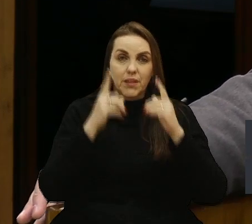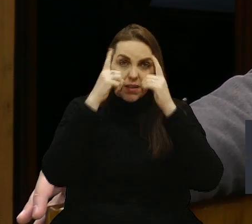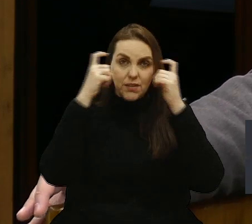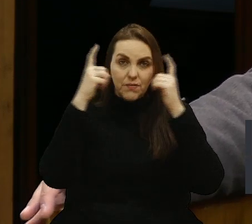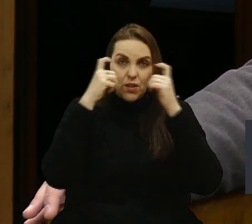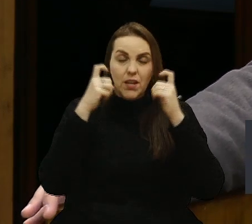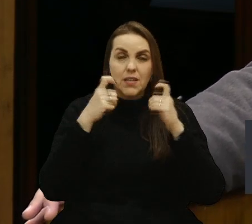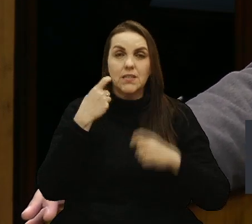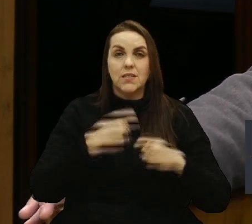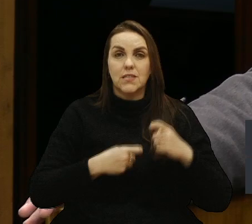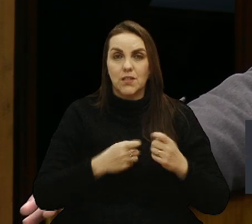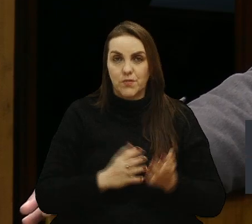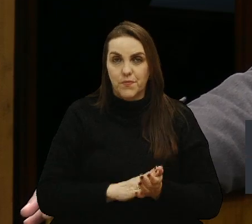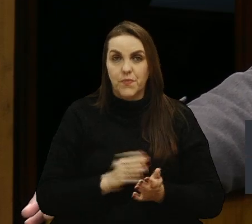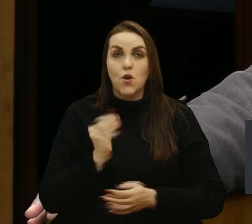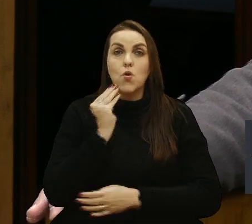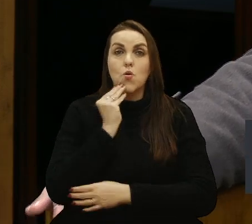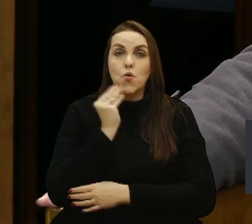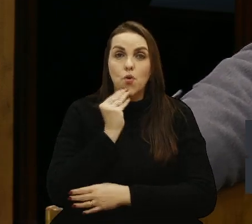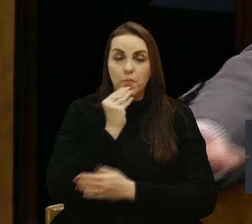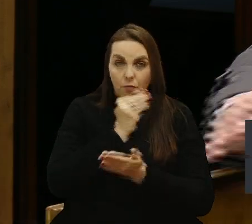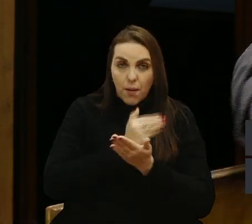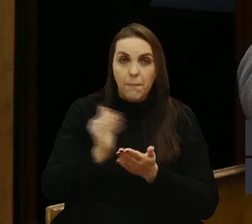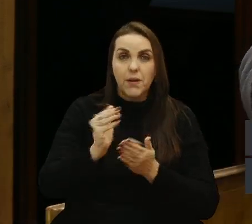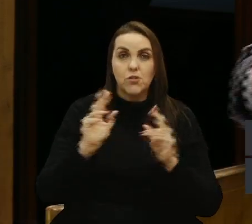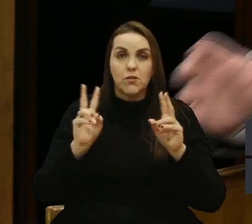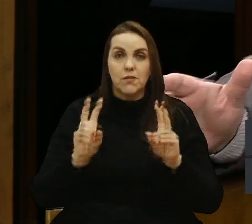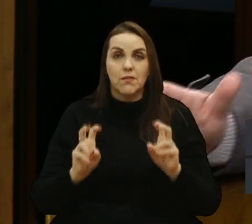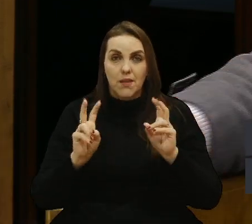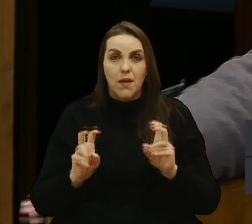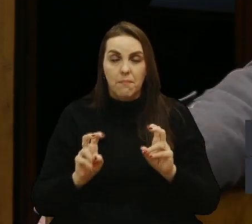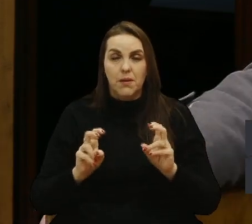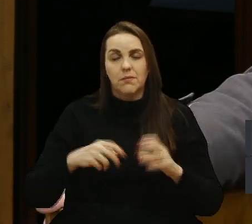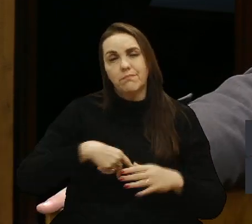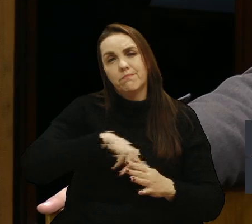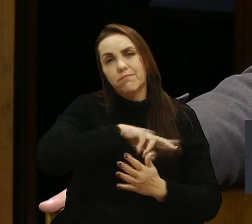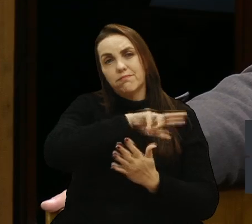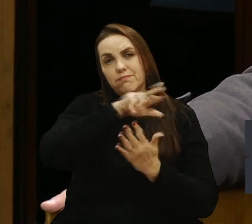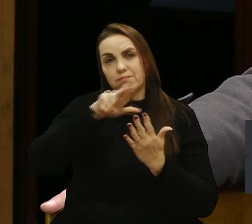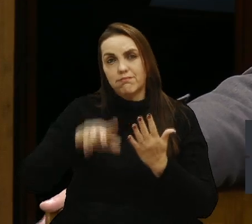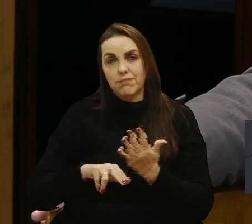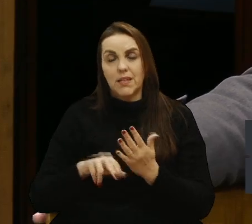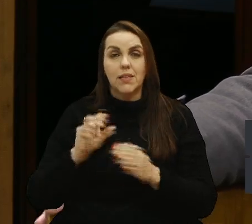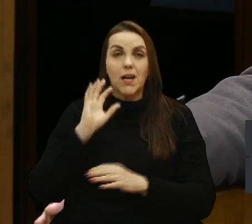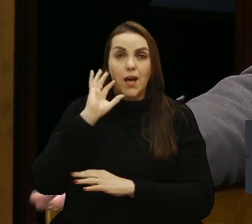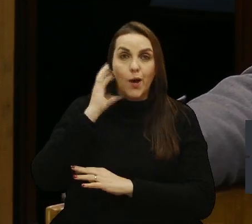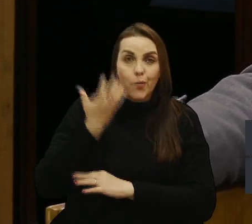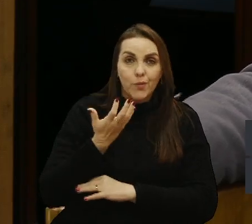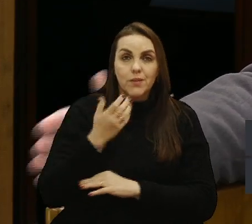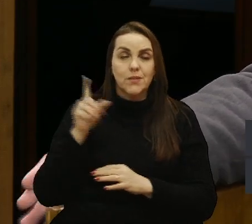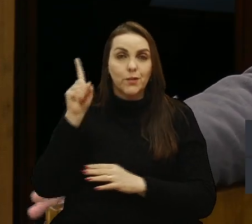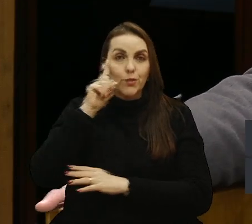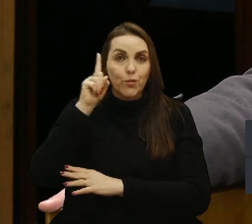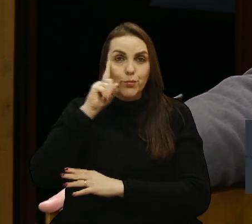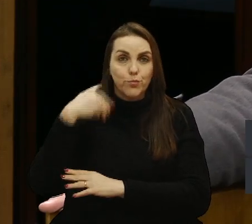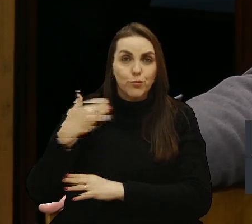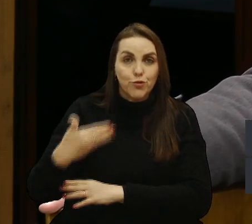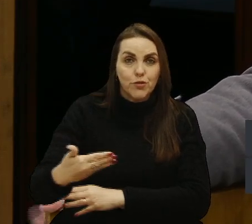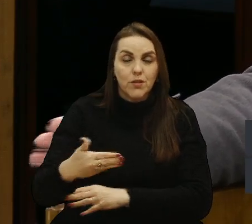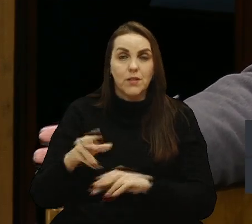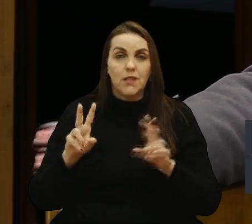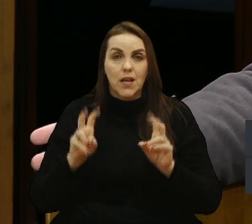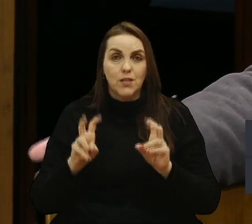sexual. Evidentemente que a partir desse tema nós vamos ter um leque de situações, de áreas em que são tangíveis outros